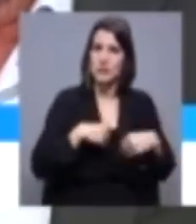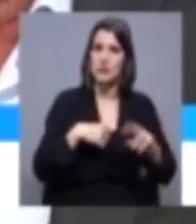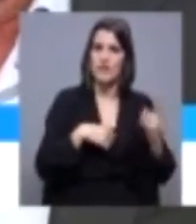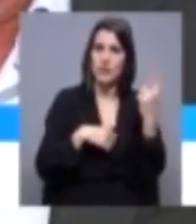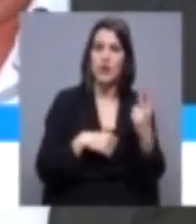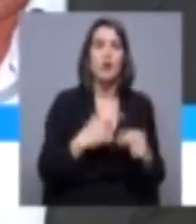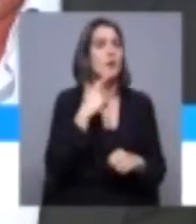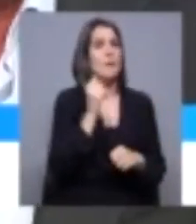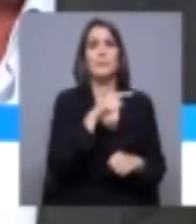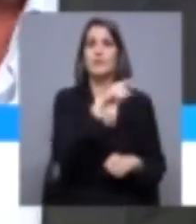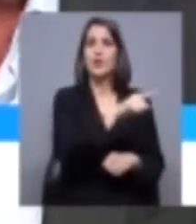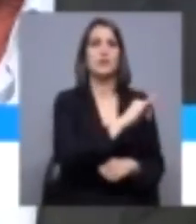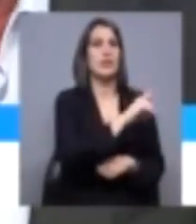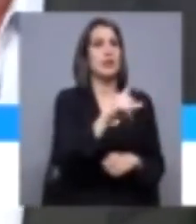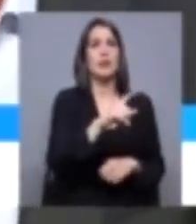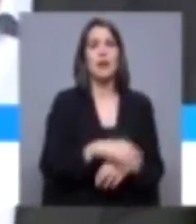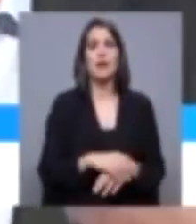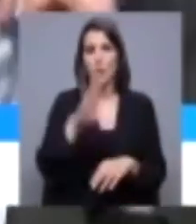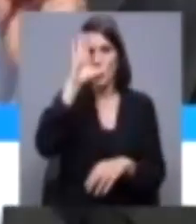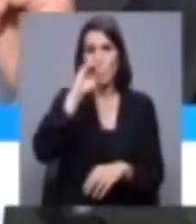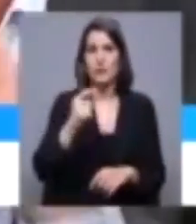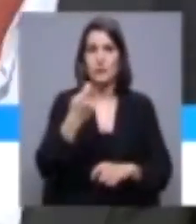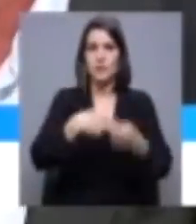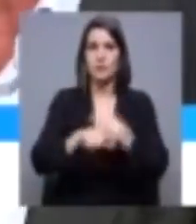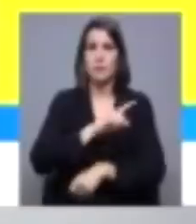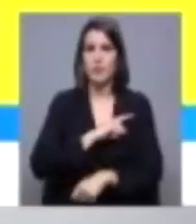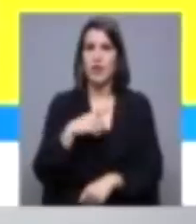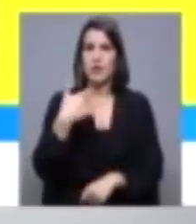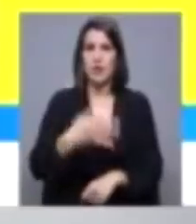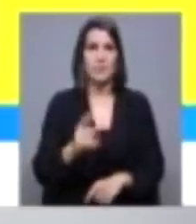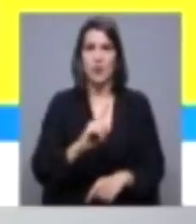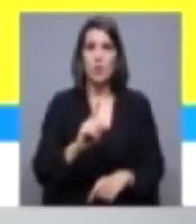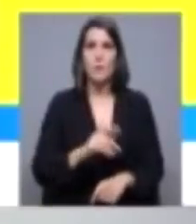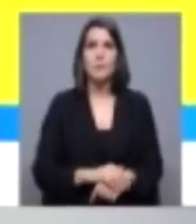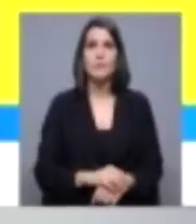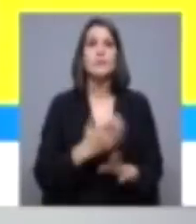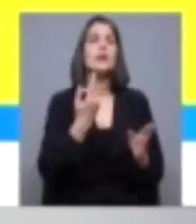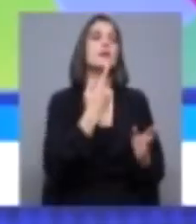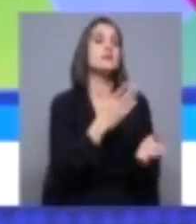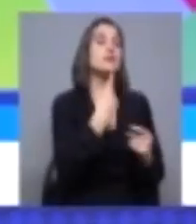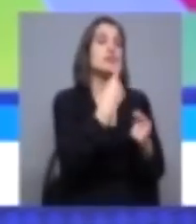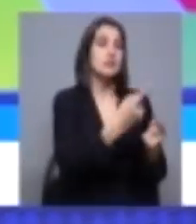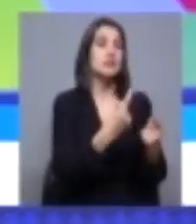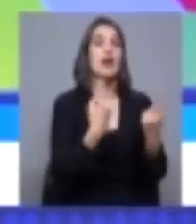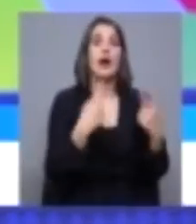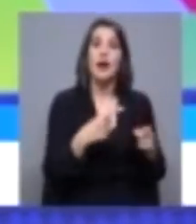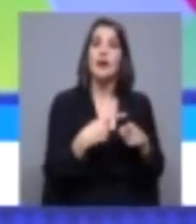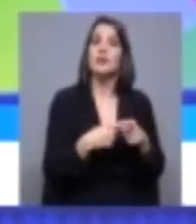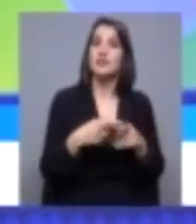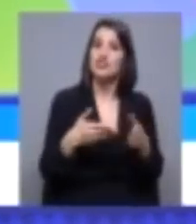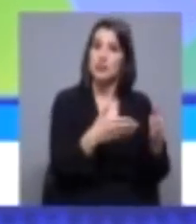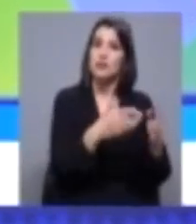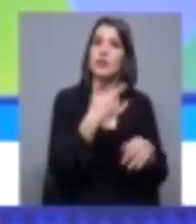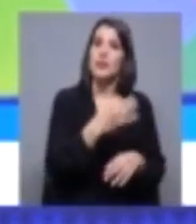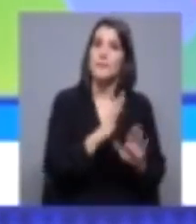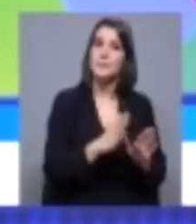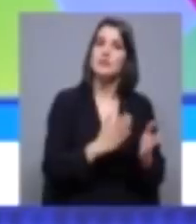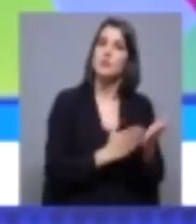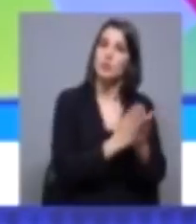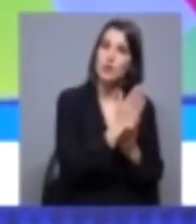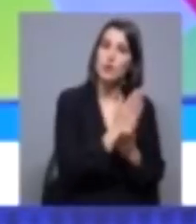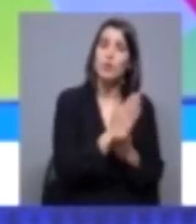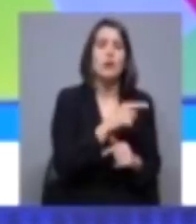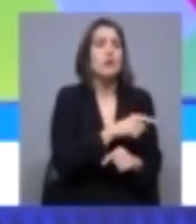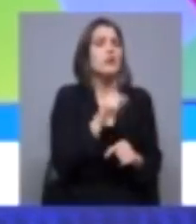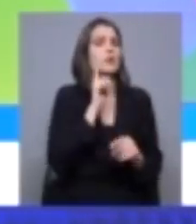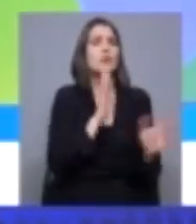agora não é conhecido não é acharam é o que tem que fazer é dizer o seguinte a entre as estratégias que a TAP tem que segurar isso